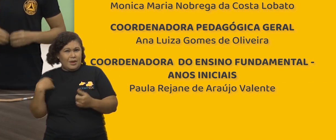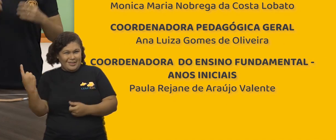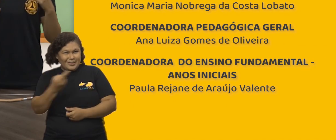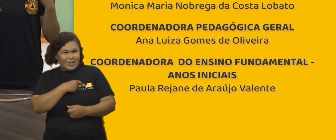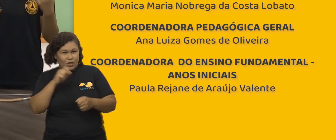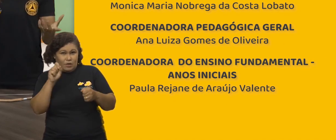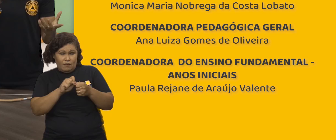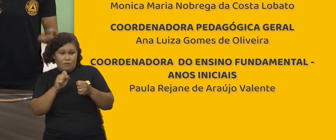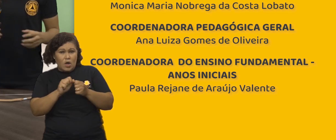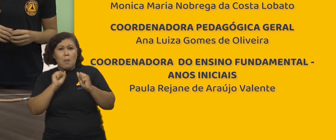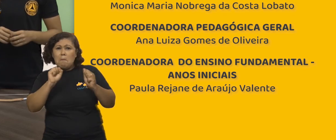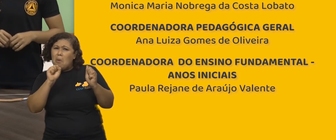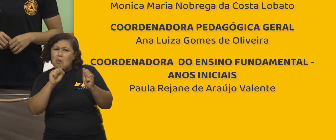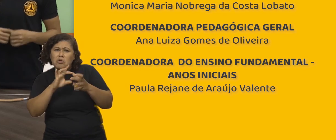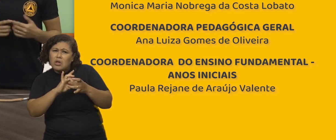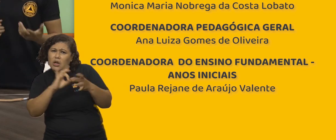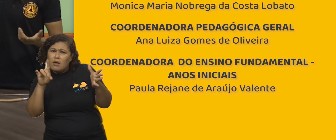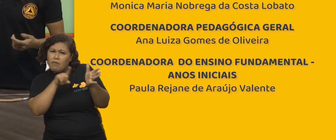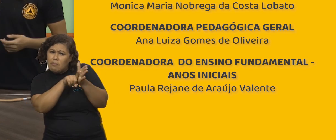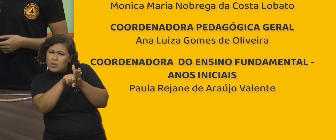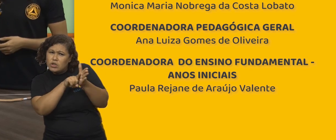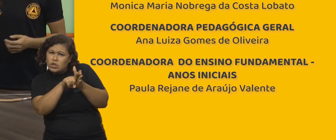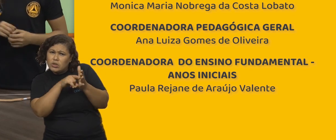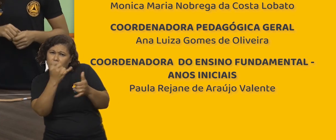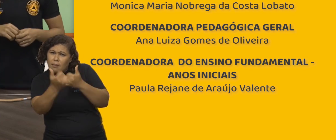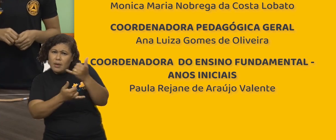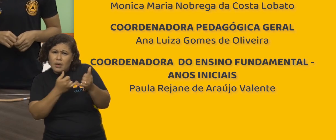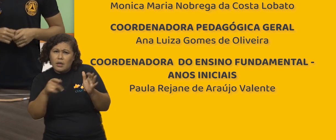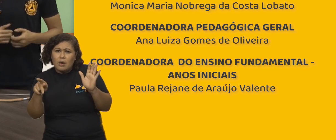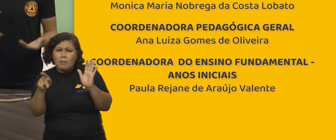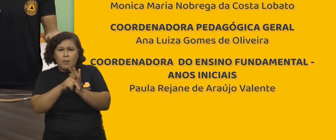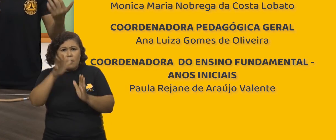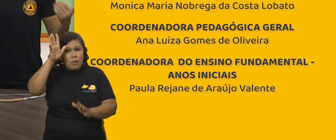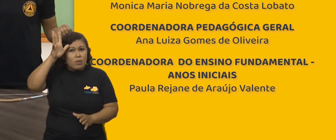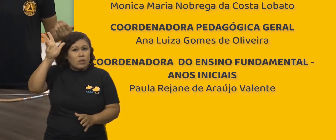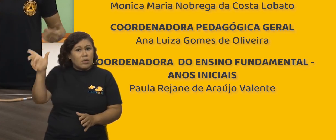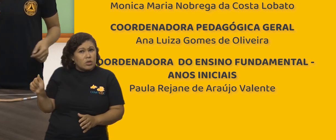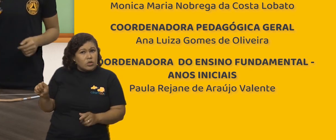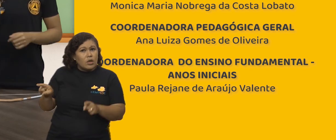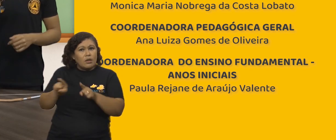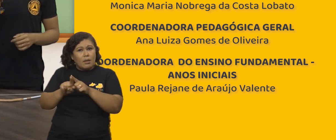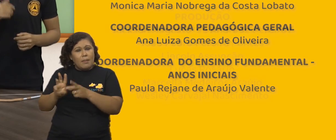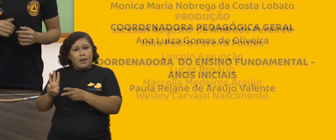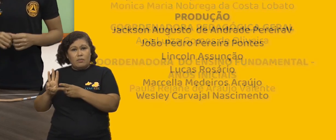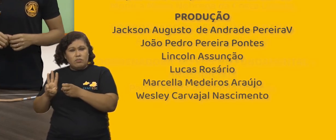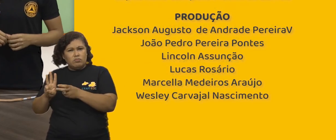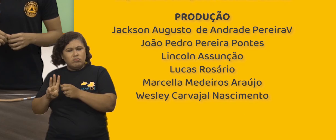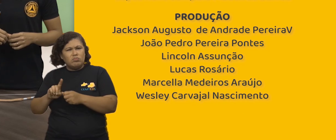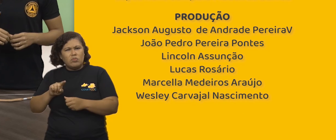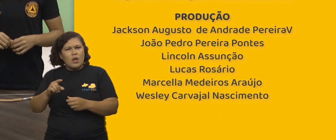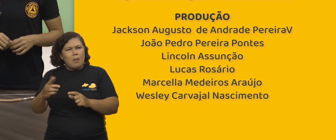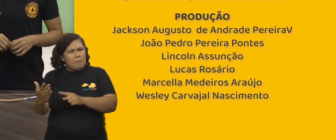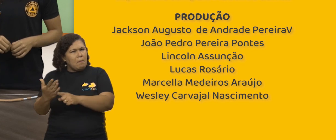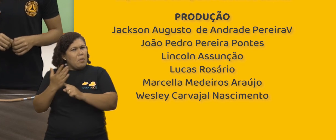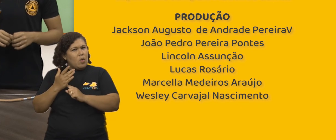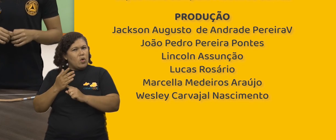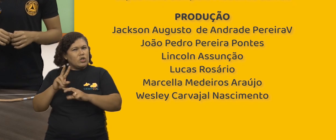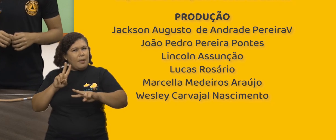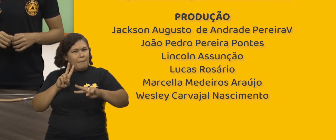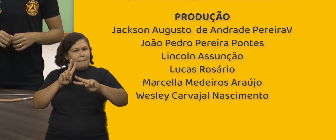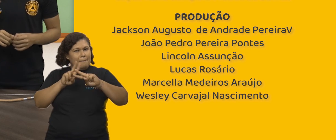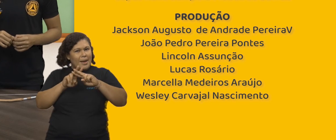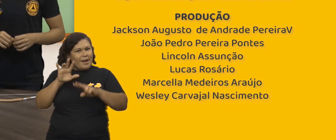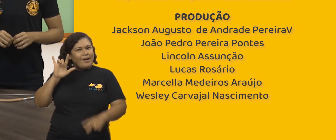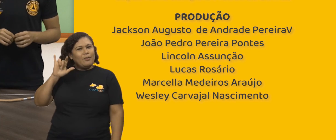confeccionamos. Pesquisem mais outros jogos de matriz indígena e africana. E mostrem para nós, nos marquem nas nossas redes sociais.